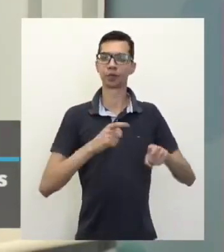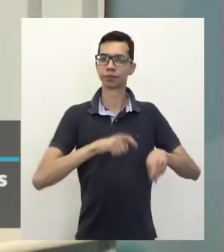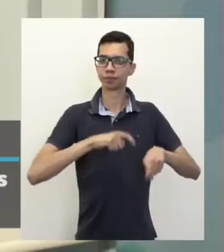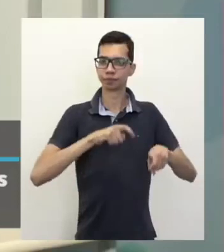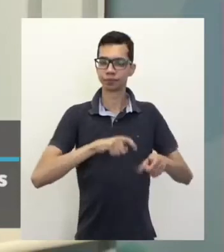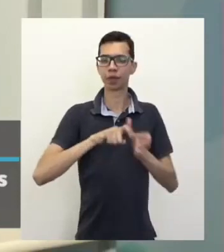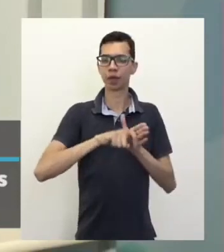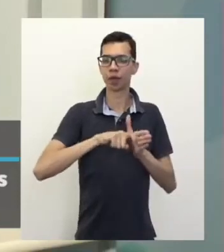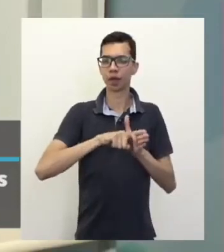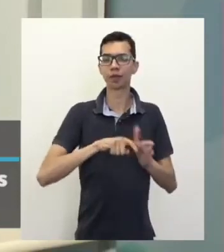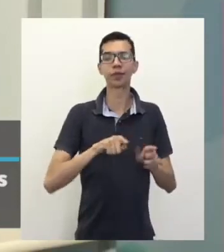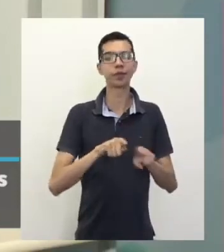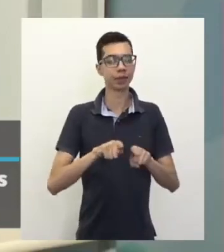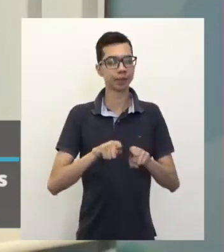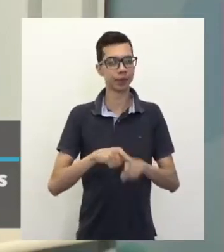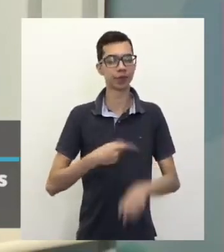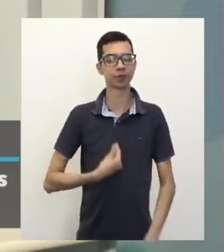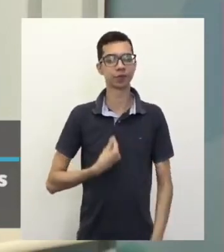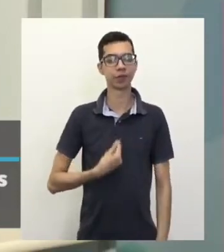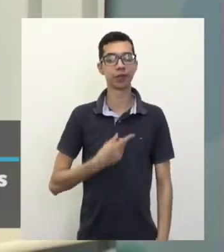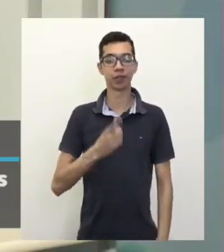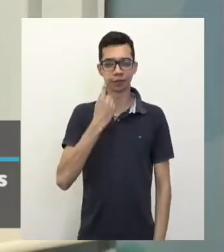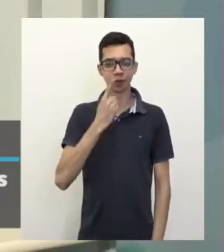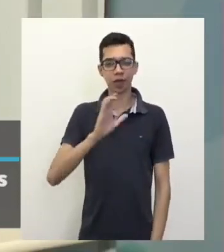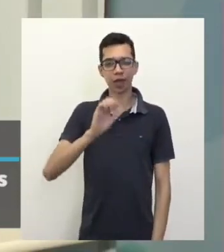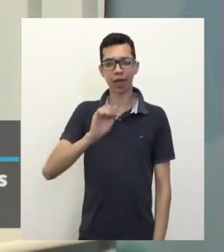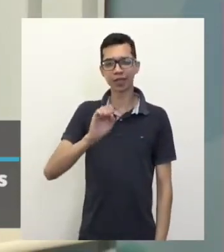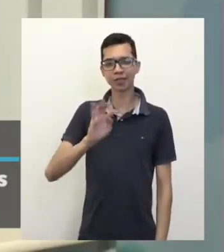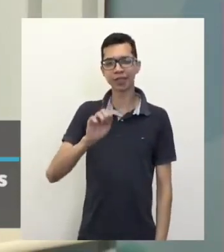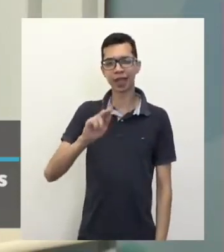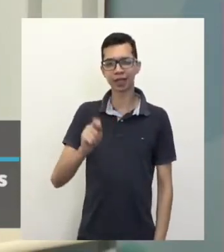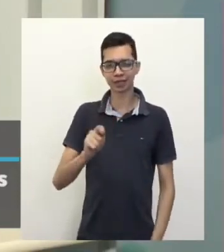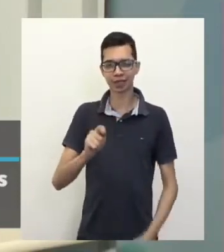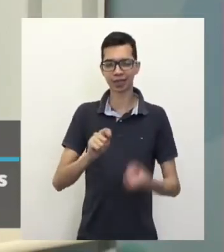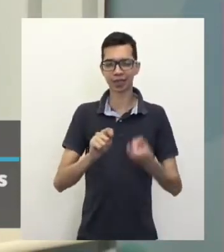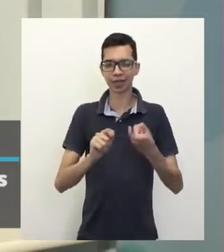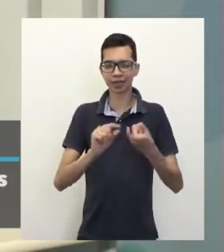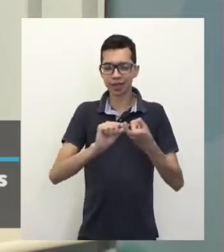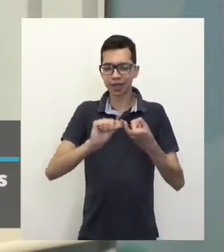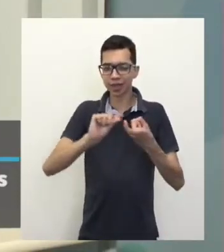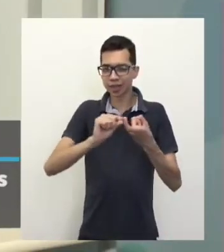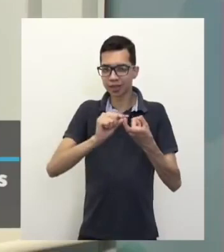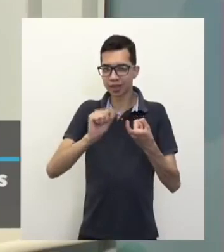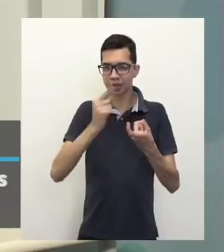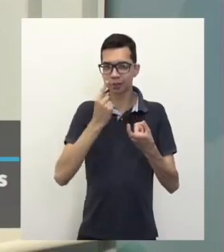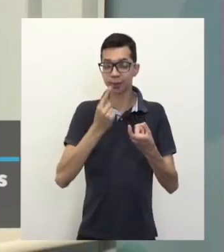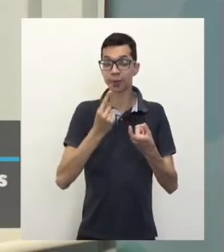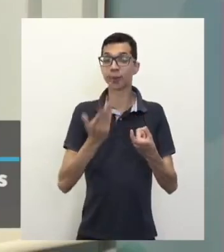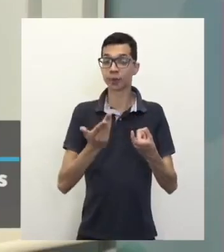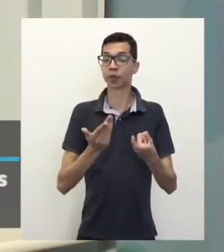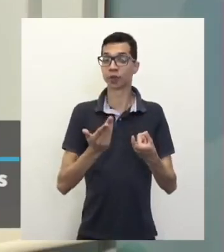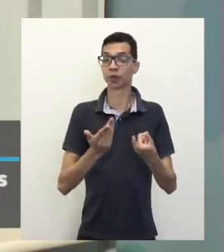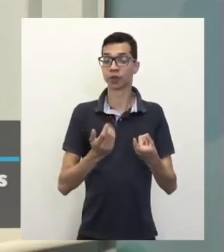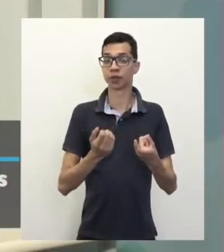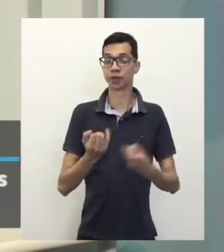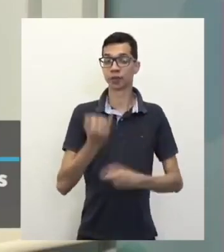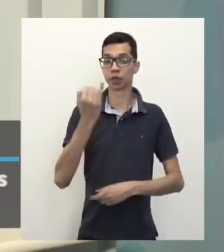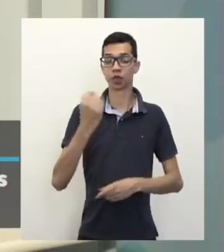da castanha mostra justamente a cadeia produtiva e o quanto a questões de inovação,